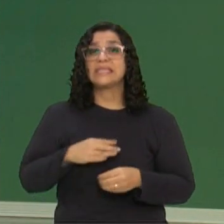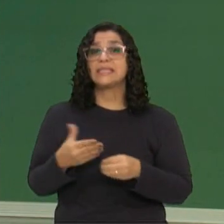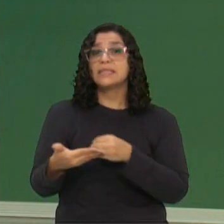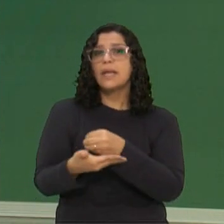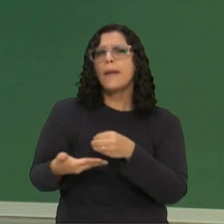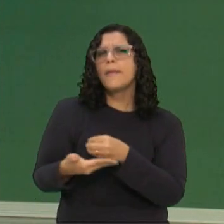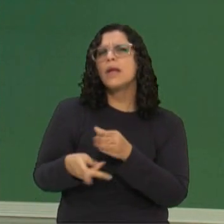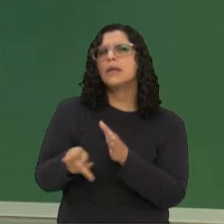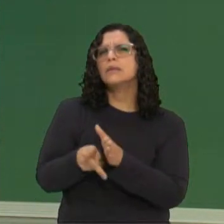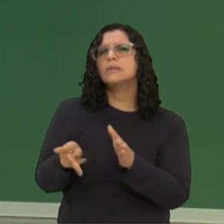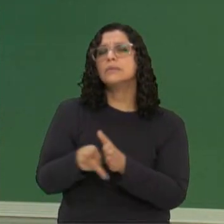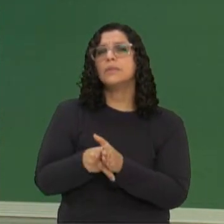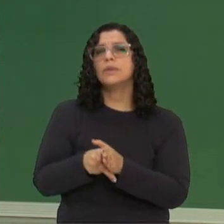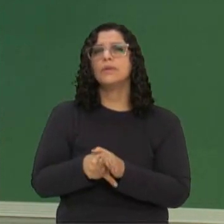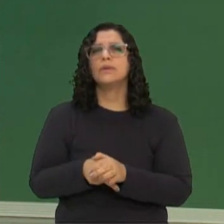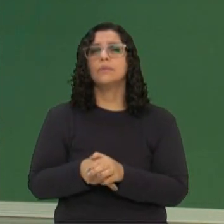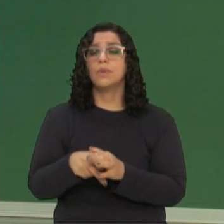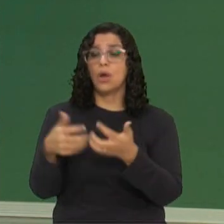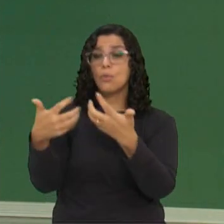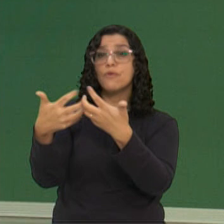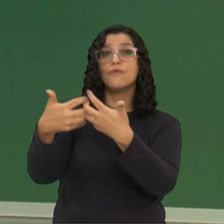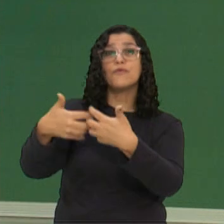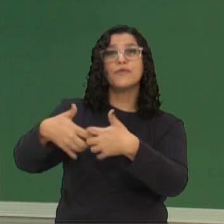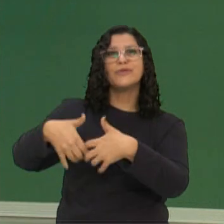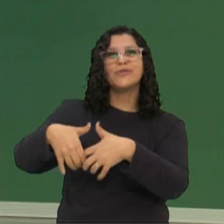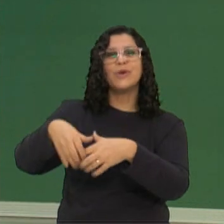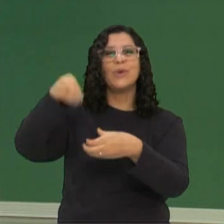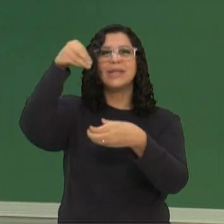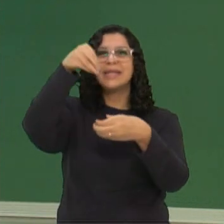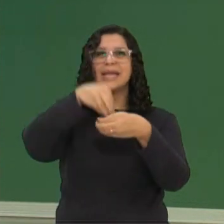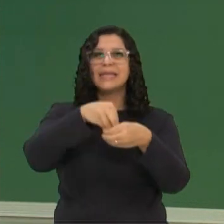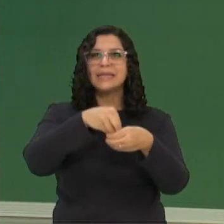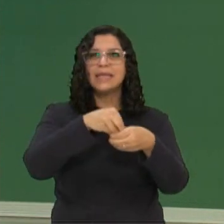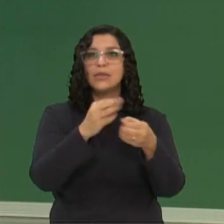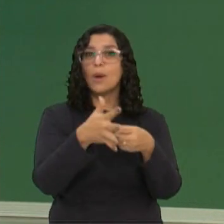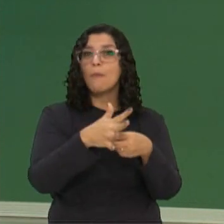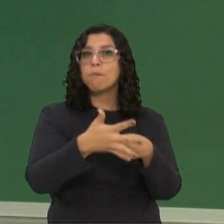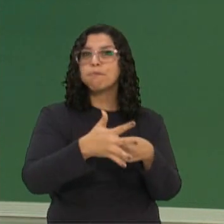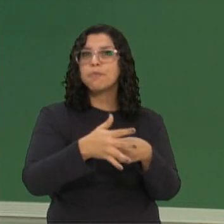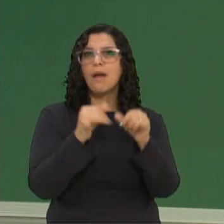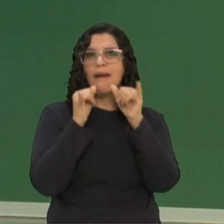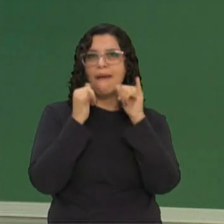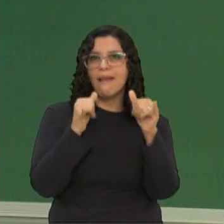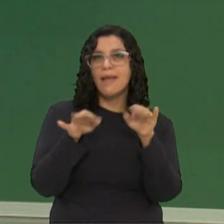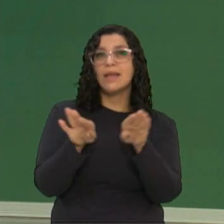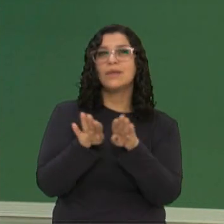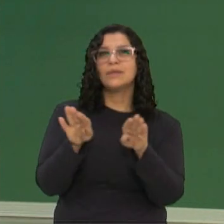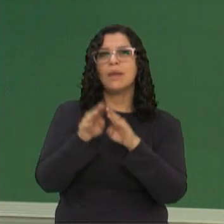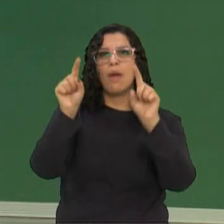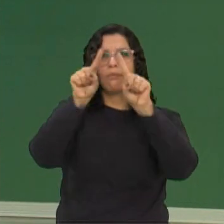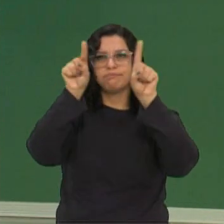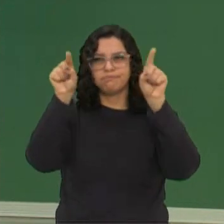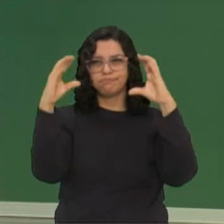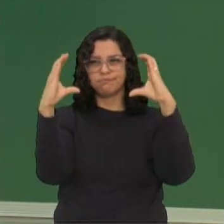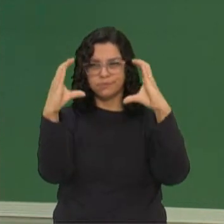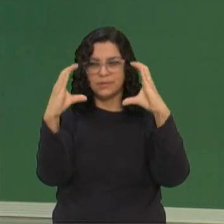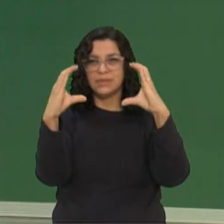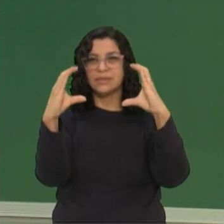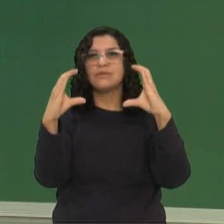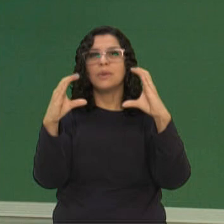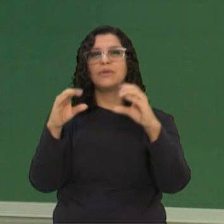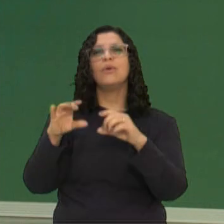base para o funcionamento dos motores elétricos, os transformadores, geradores,